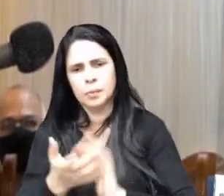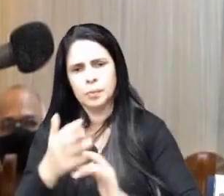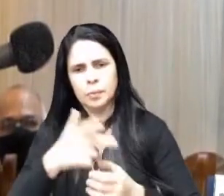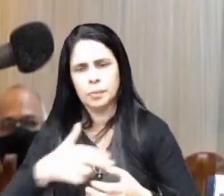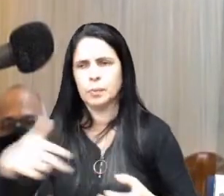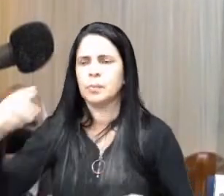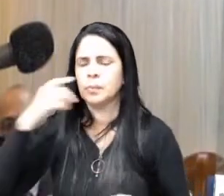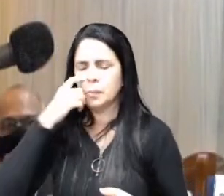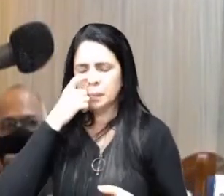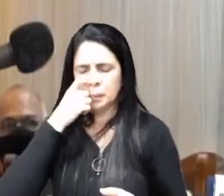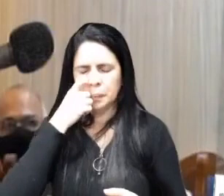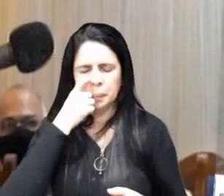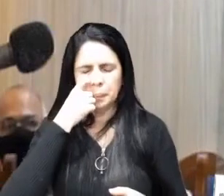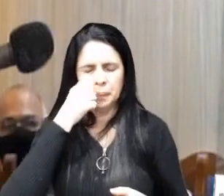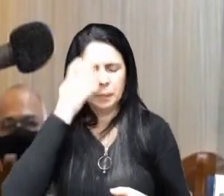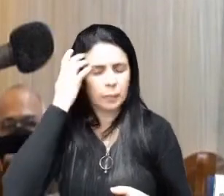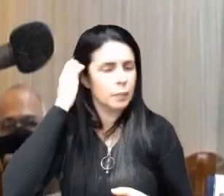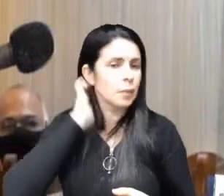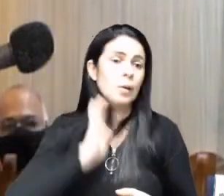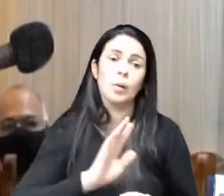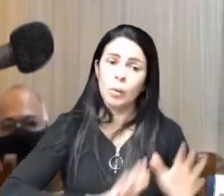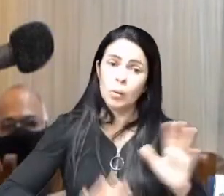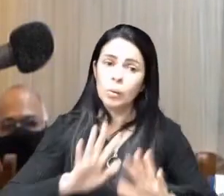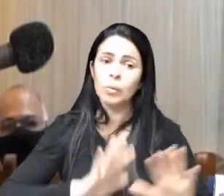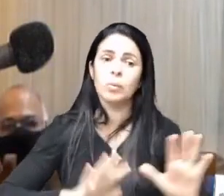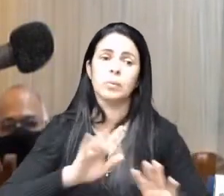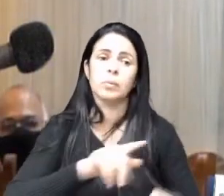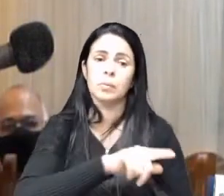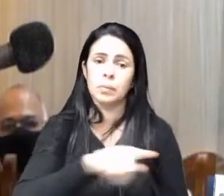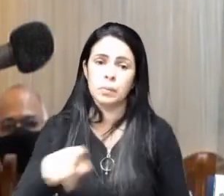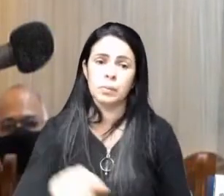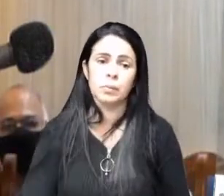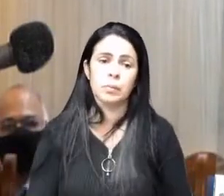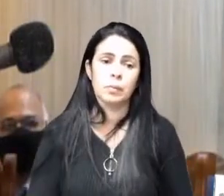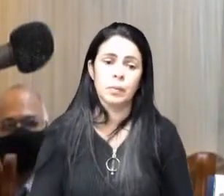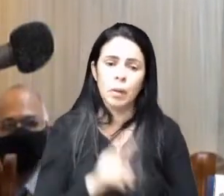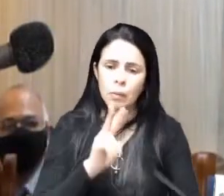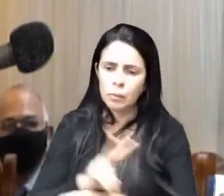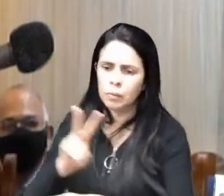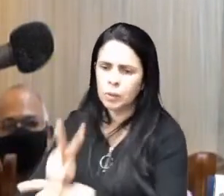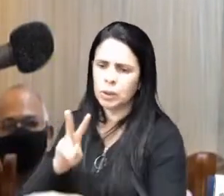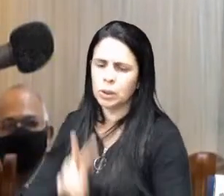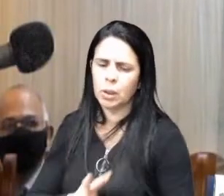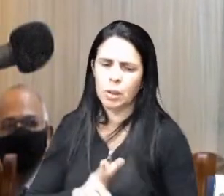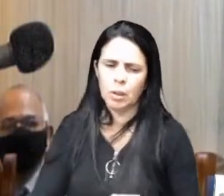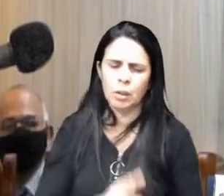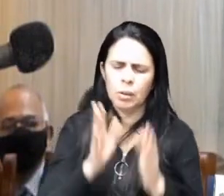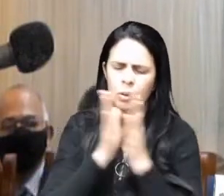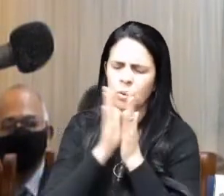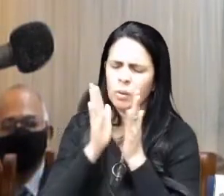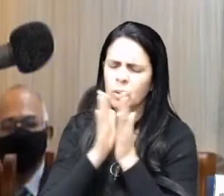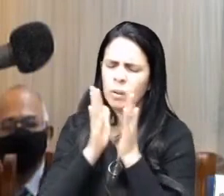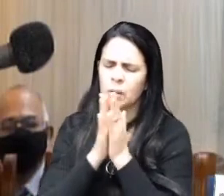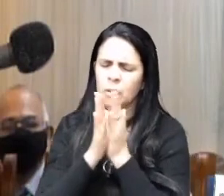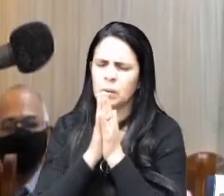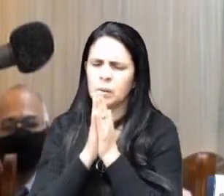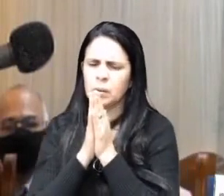Sejam criteriosos, sejam sóbrios, vigiai em